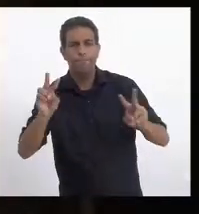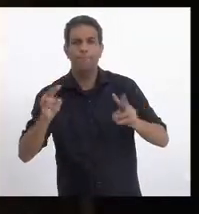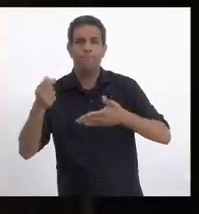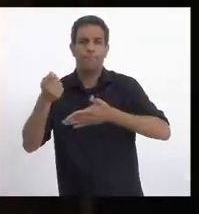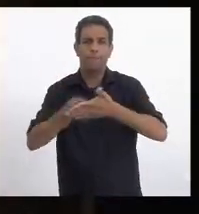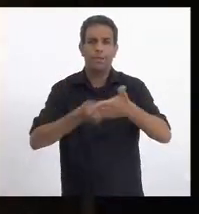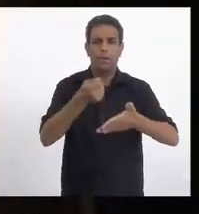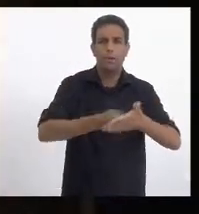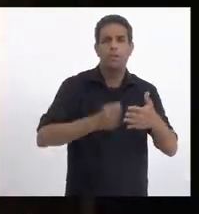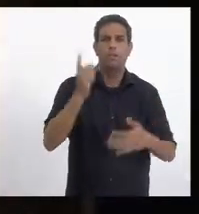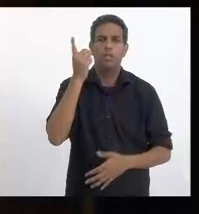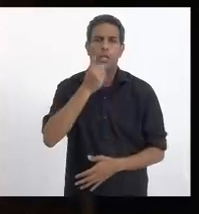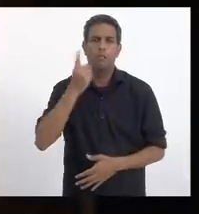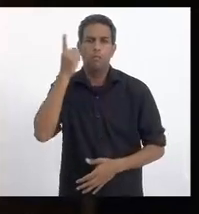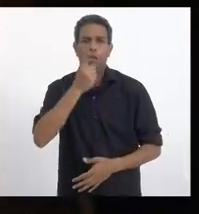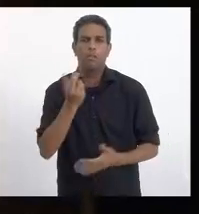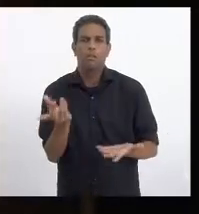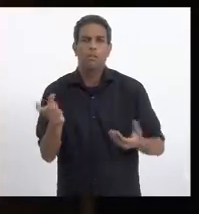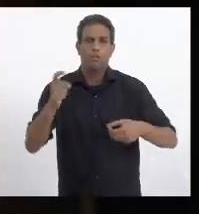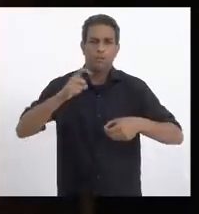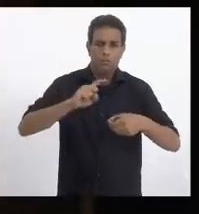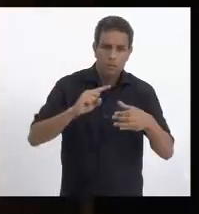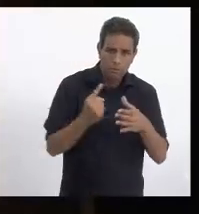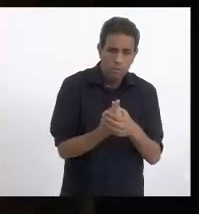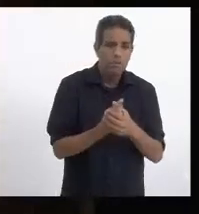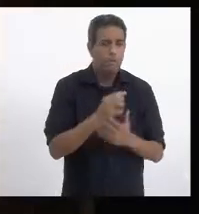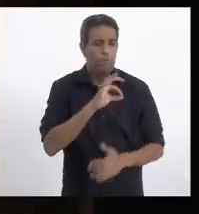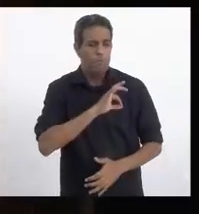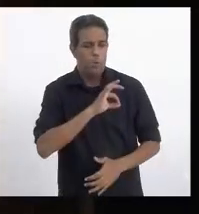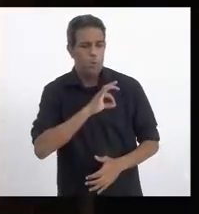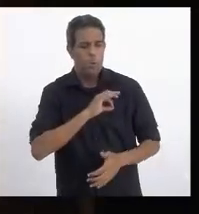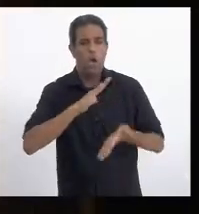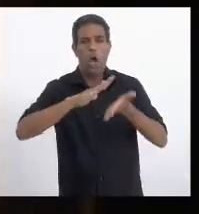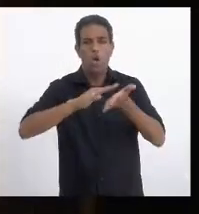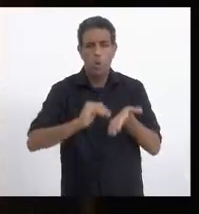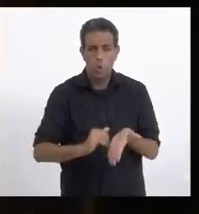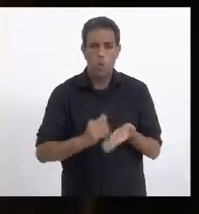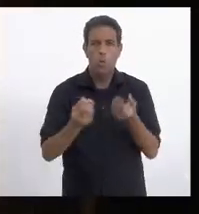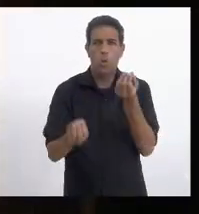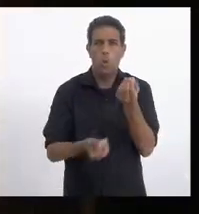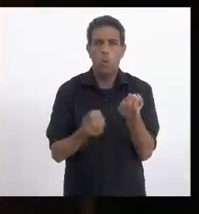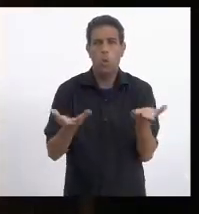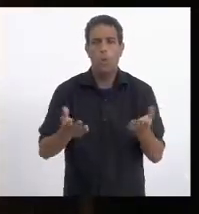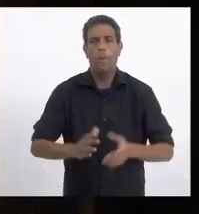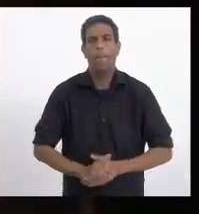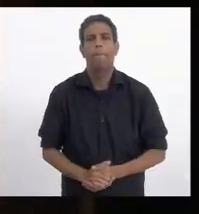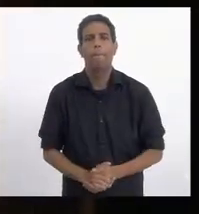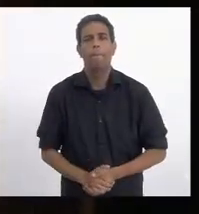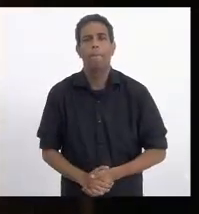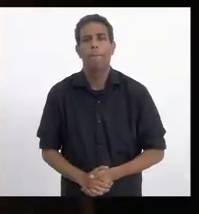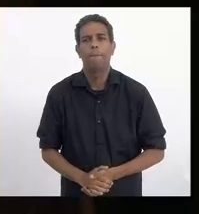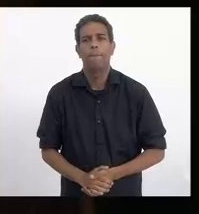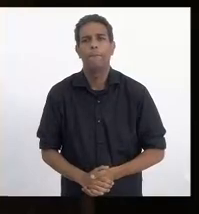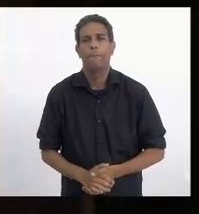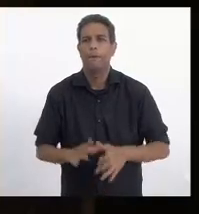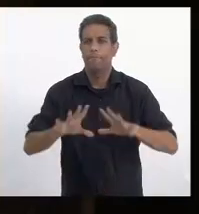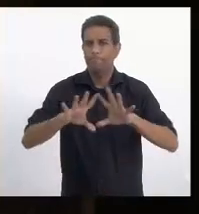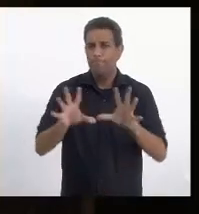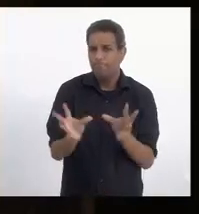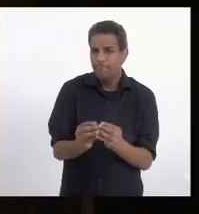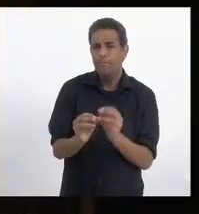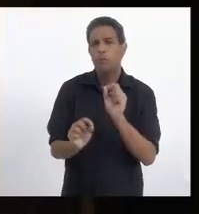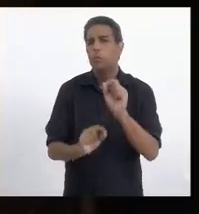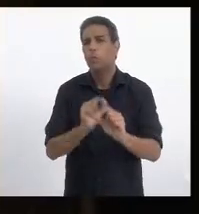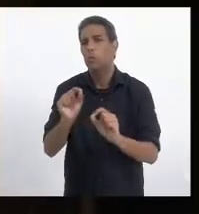deputado para reintegrar policiais militares também que foram excluído e justamente para concluir por favor não é para concluir